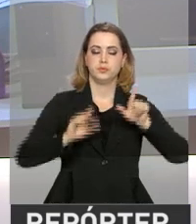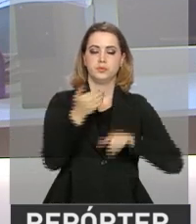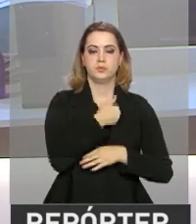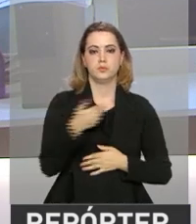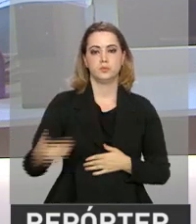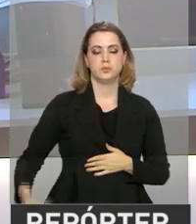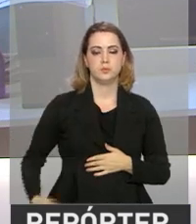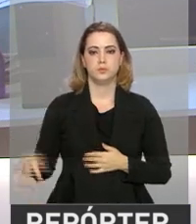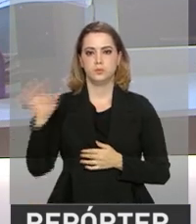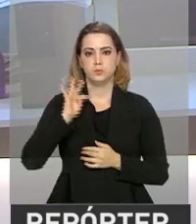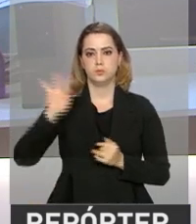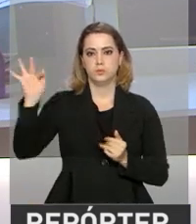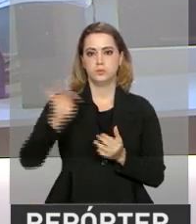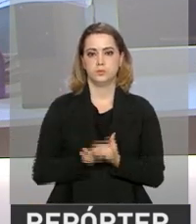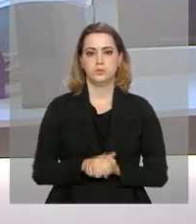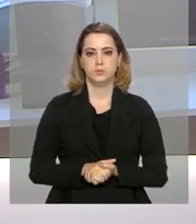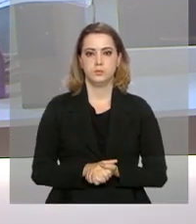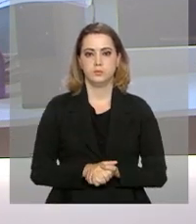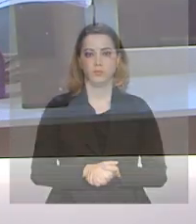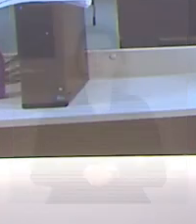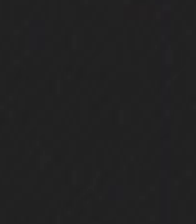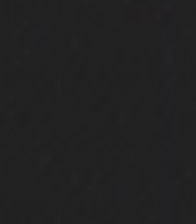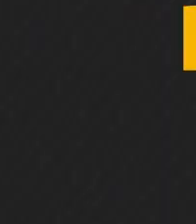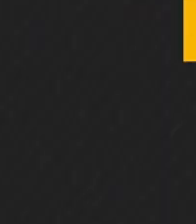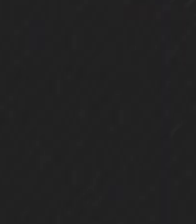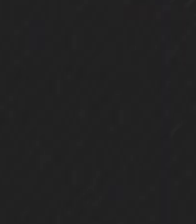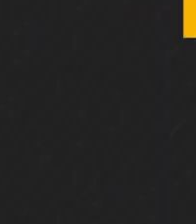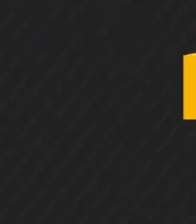NBR a TV do Governo Federal